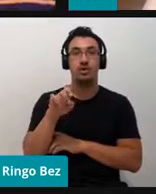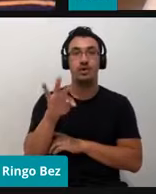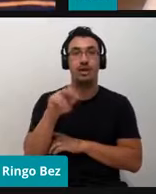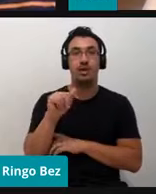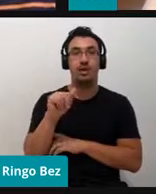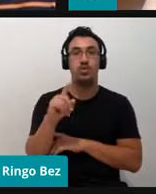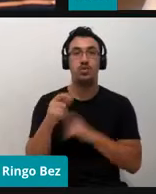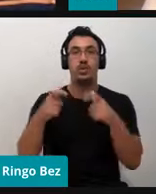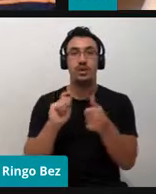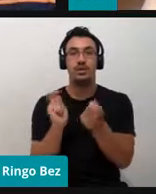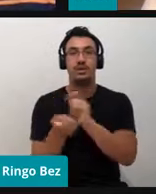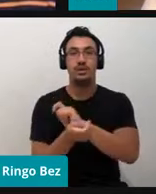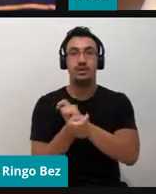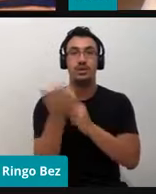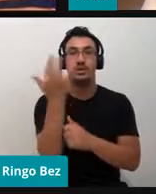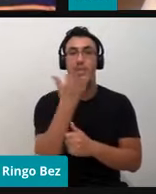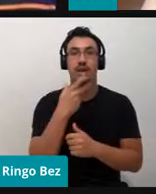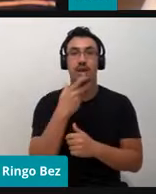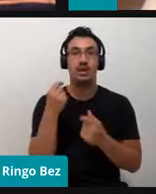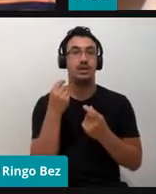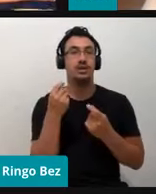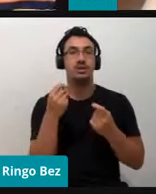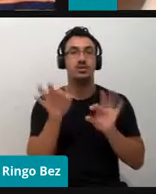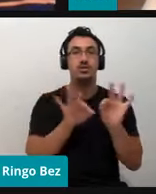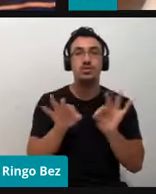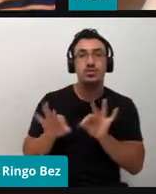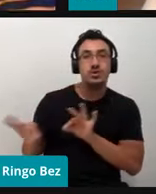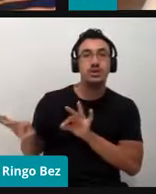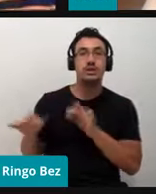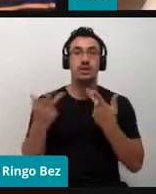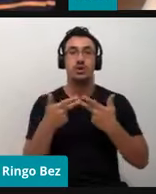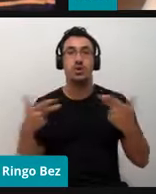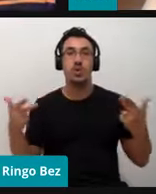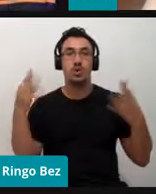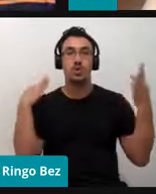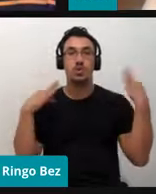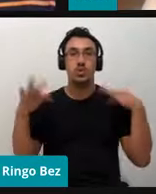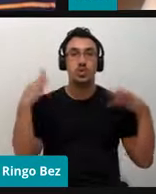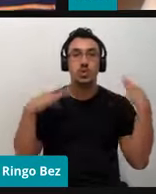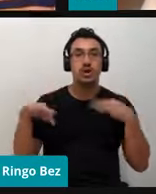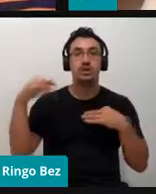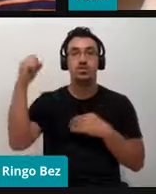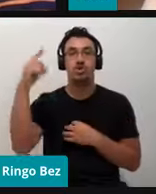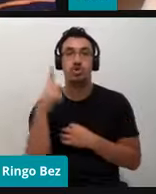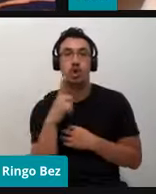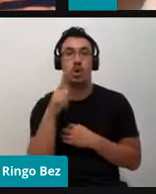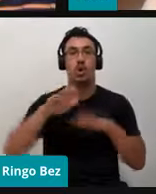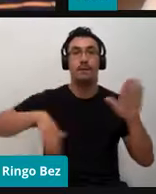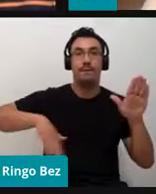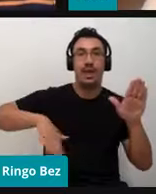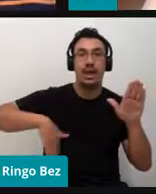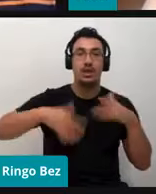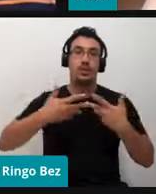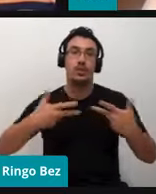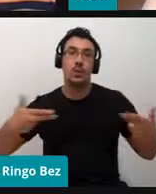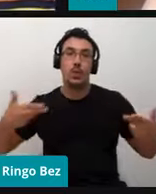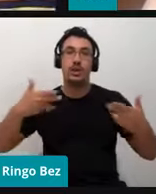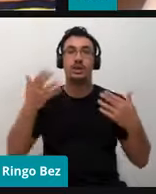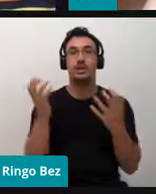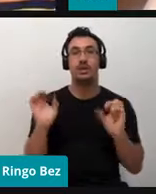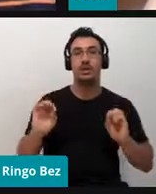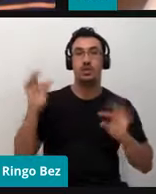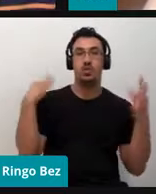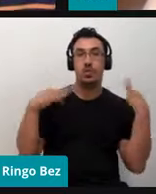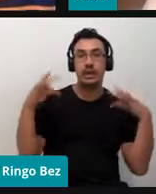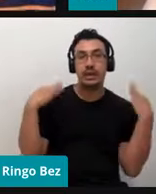de belezas cênicas, balneárias, de turismo de sol e mar, de turismo ecológico, de modelos